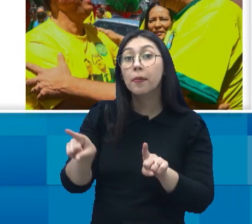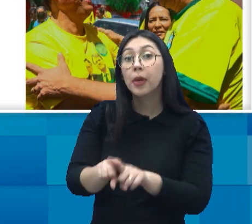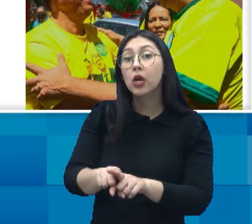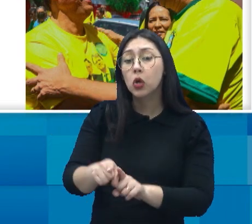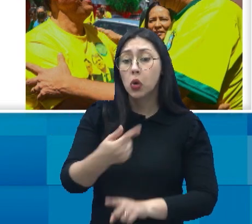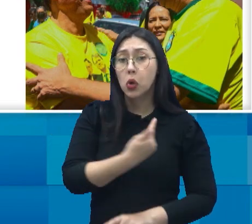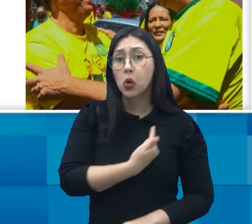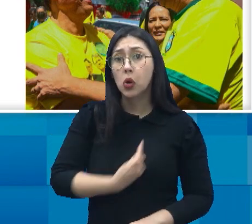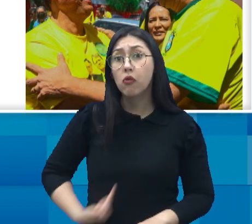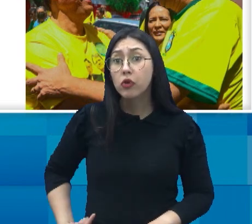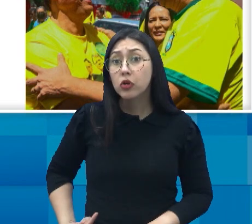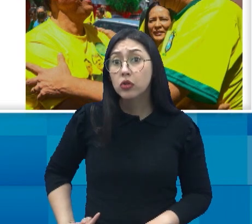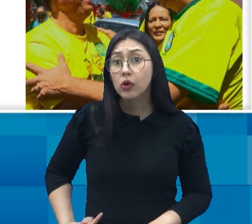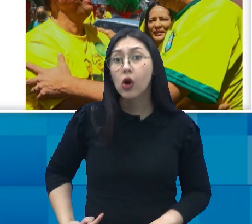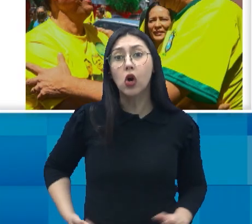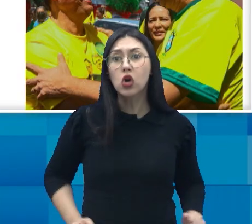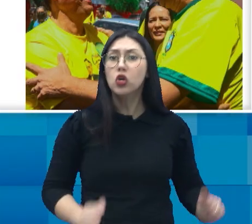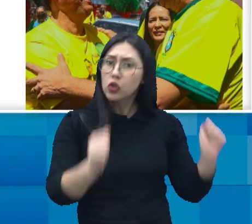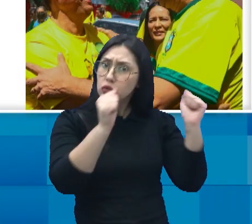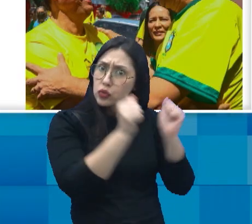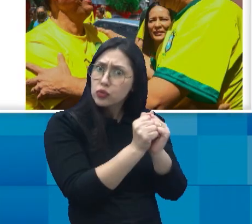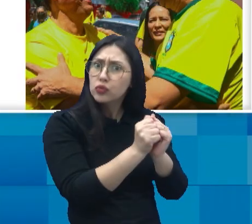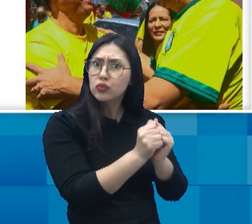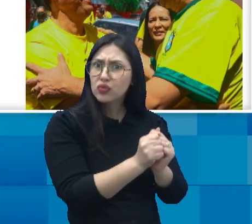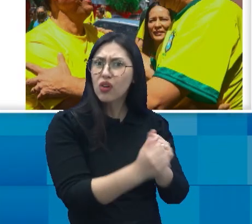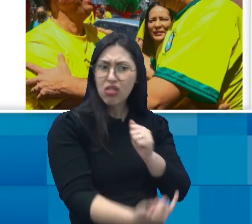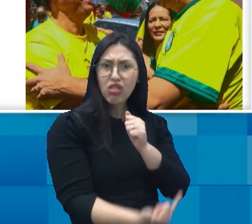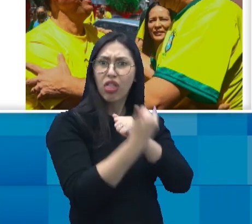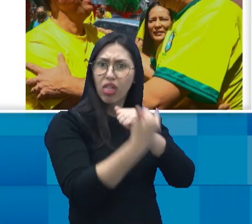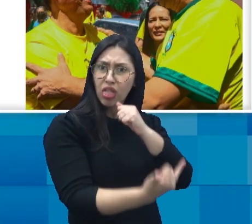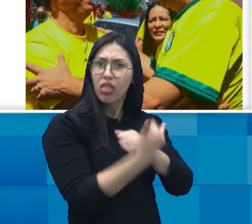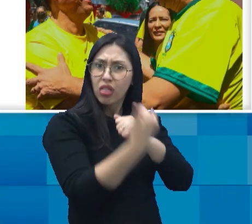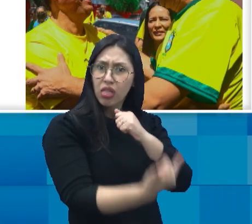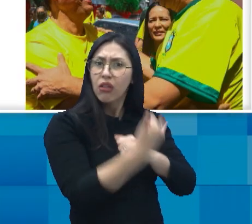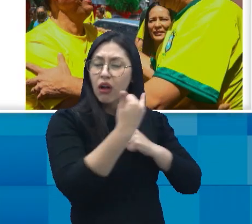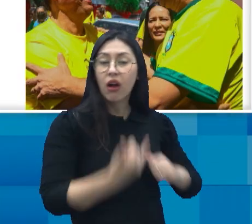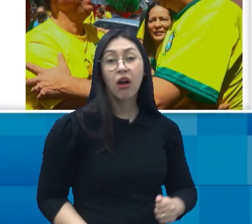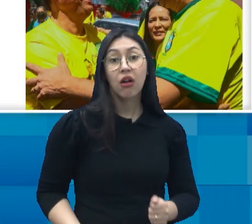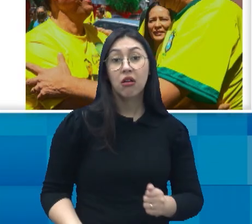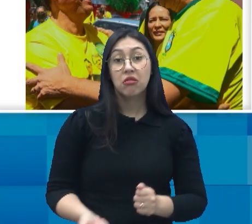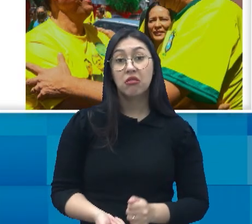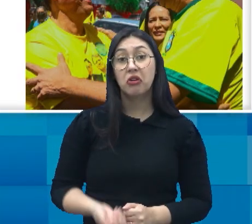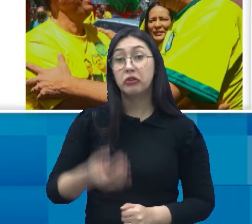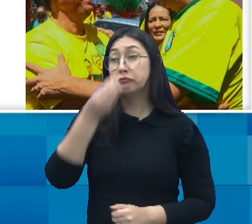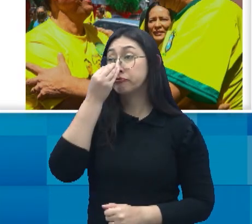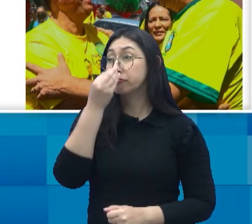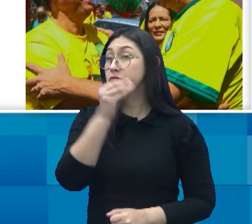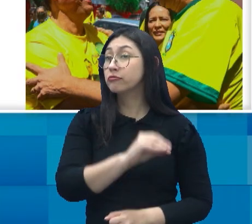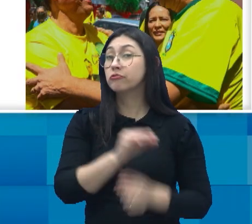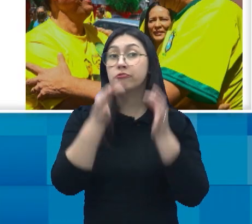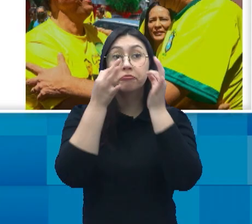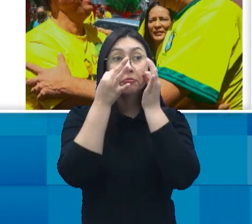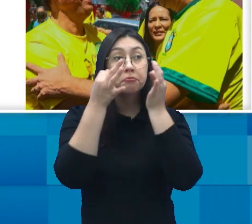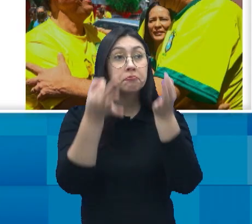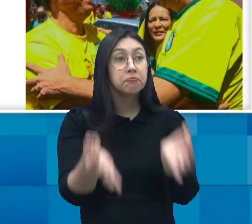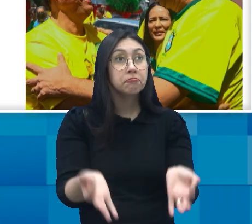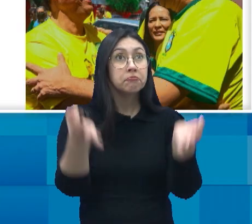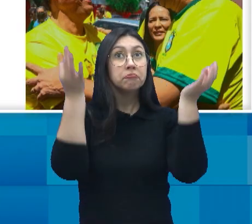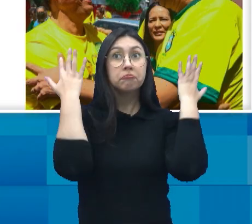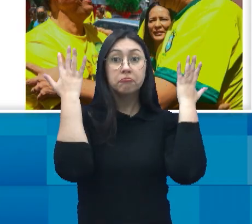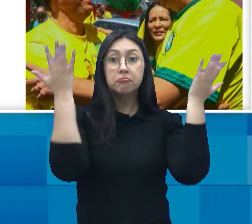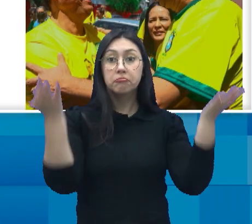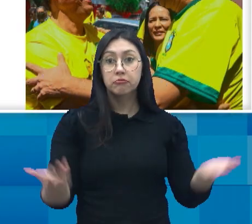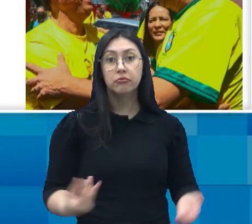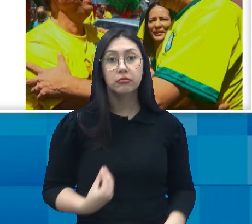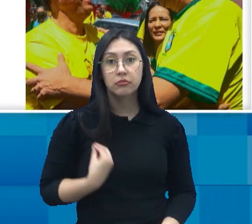Do lado dos traidores. Fingiram não ver o impacto direto que isso teria na